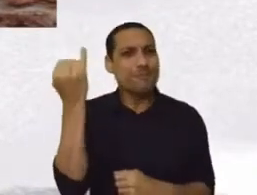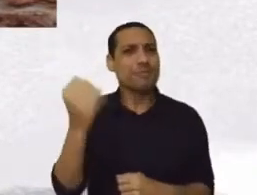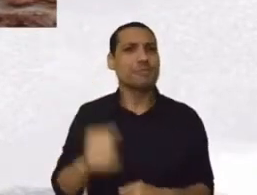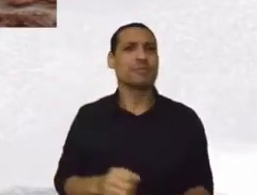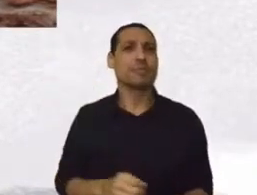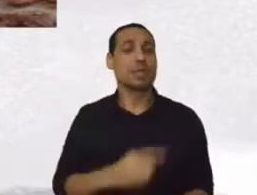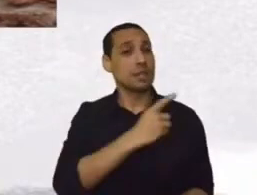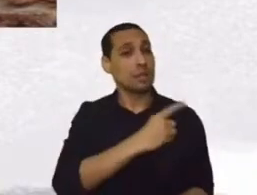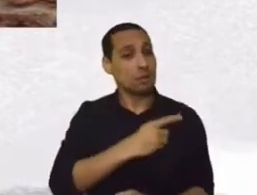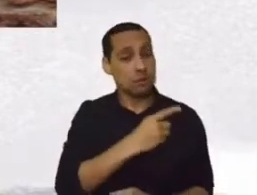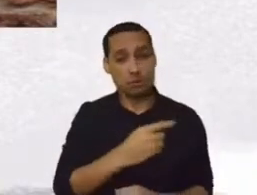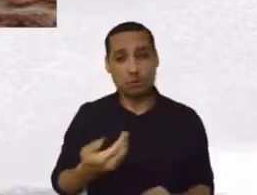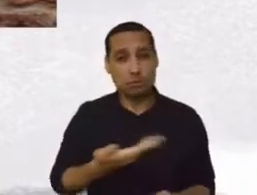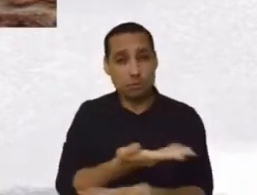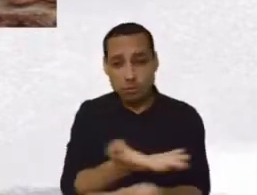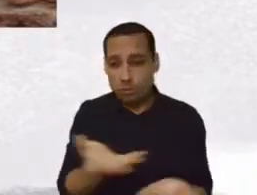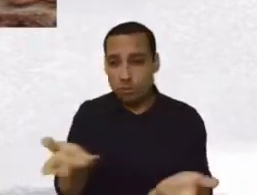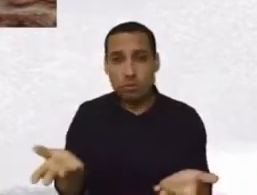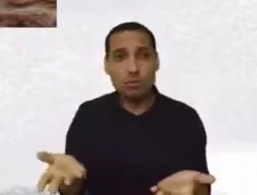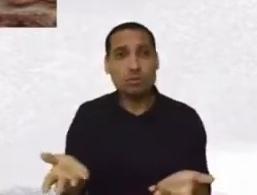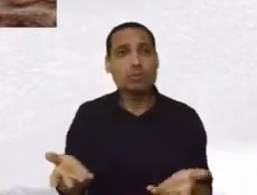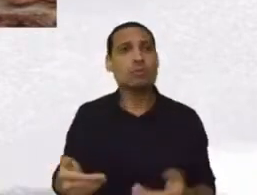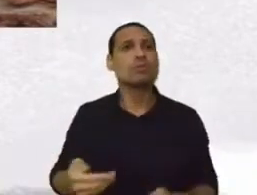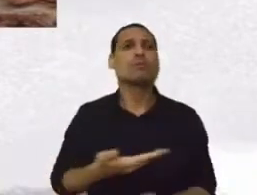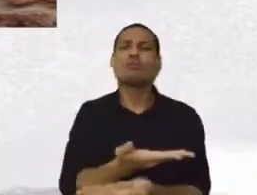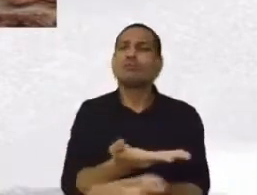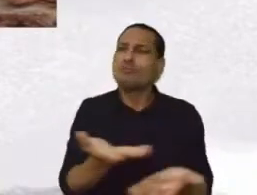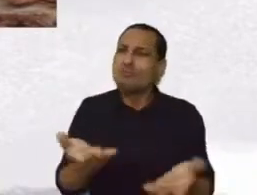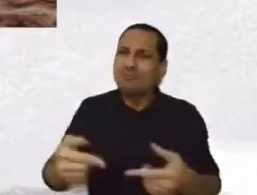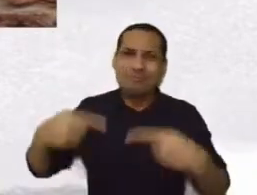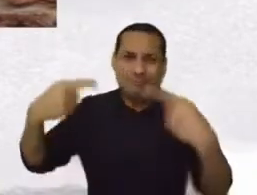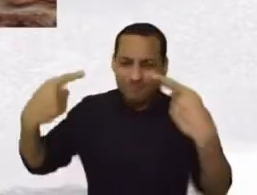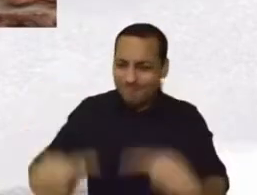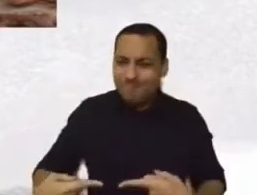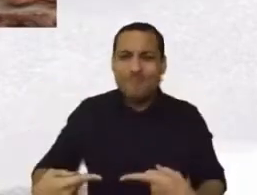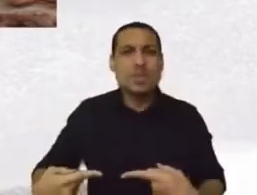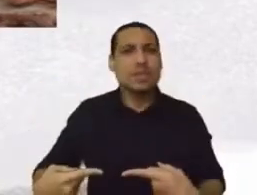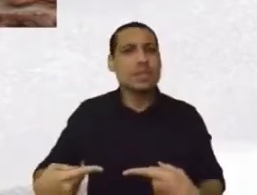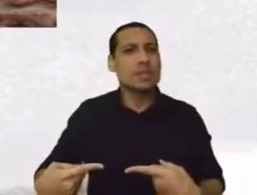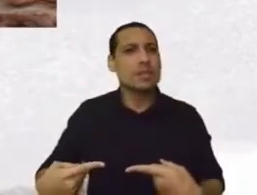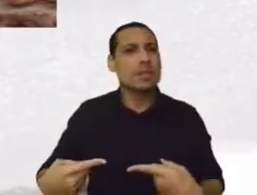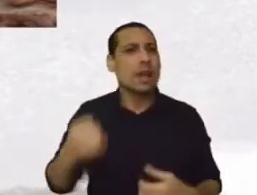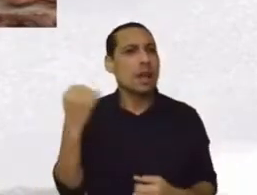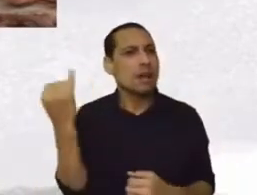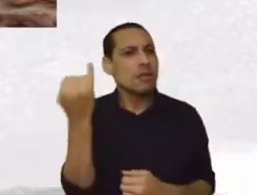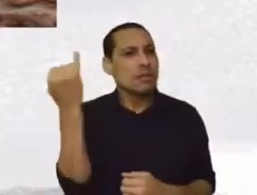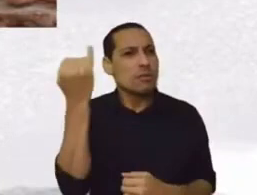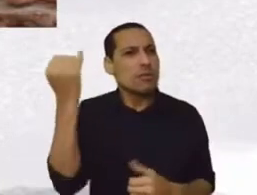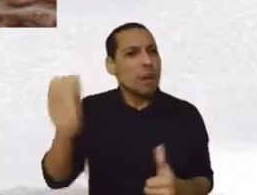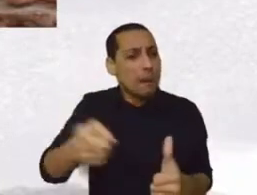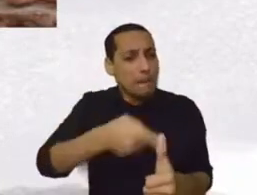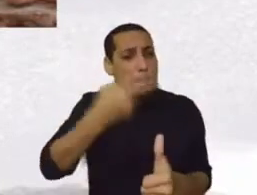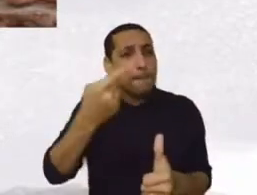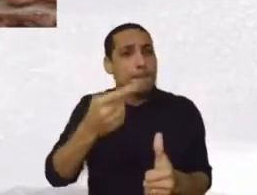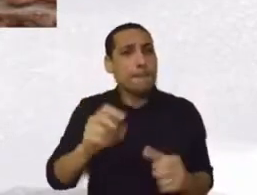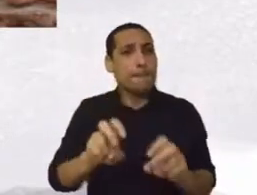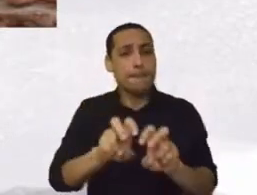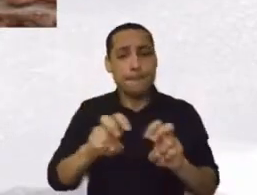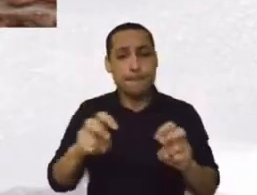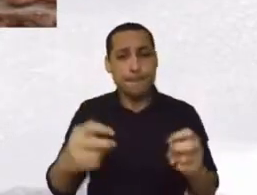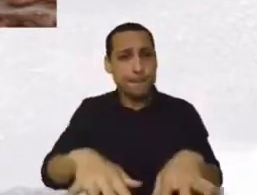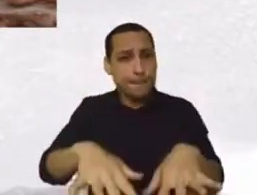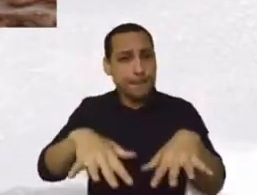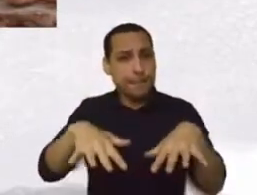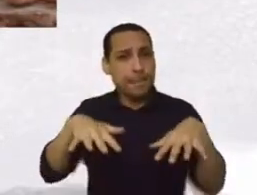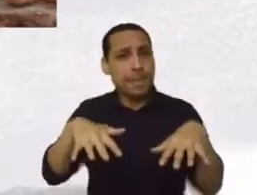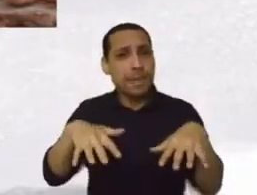dessa plenária porque tem um desafio enorme. É a primeira plenária nacional que nós fazemos na pandemia,